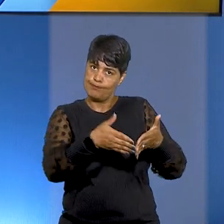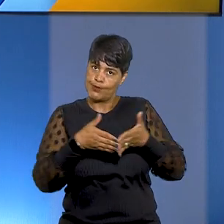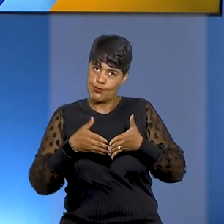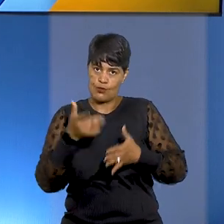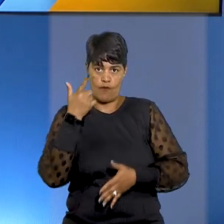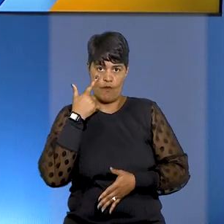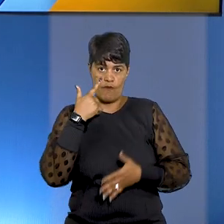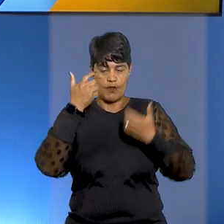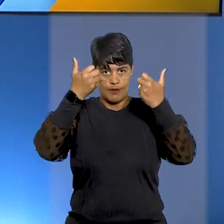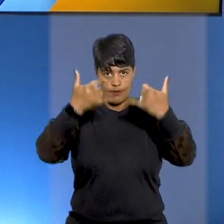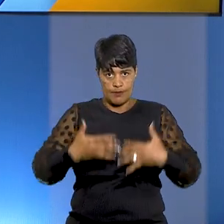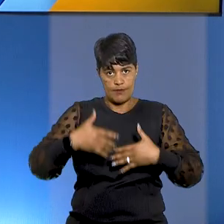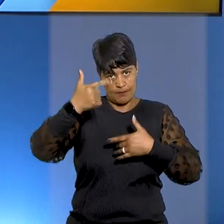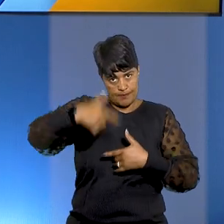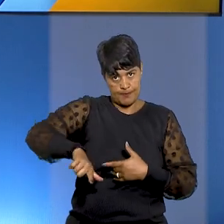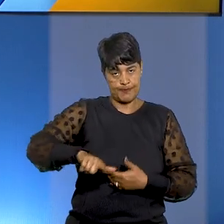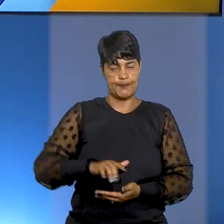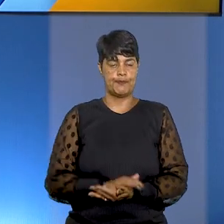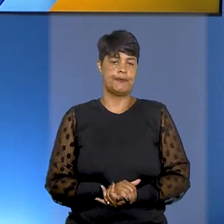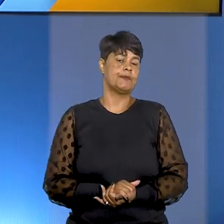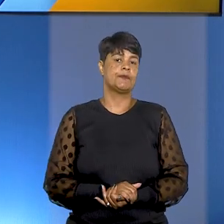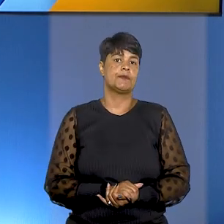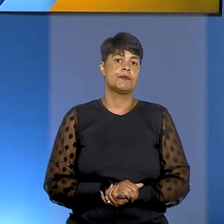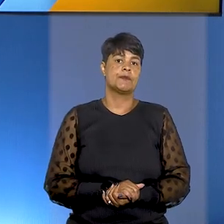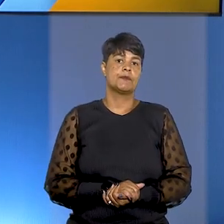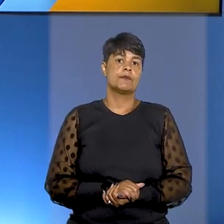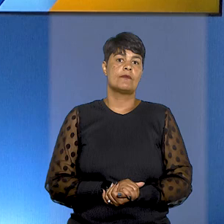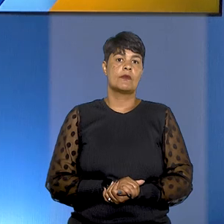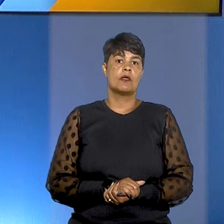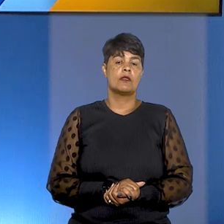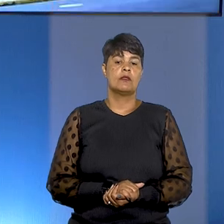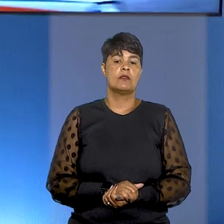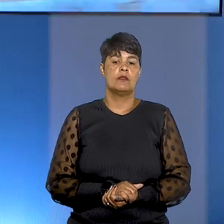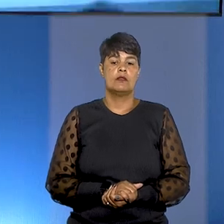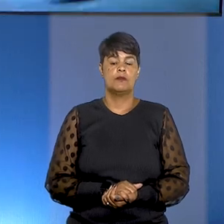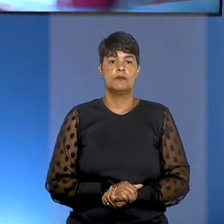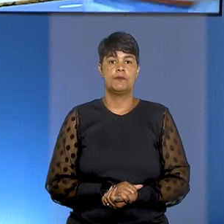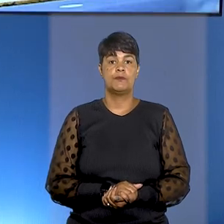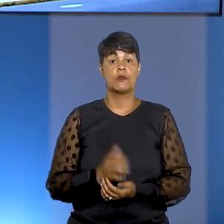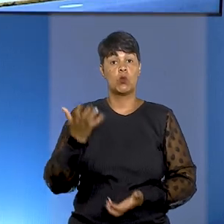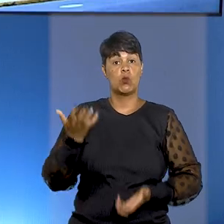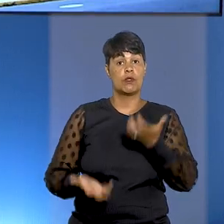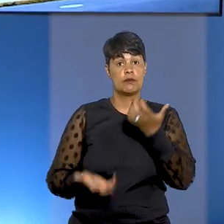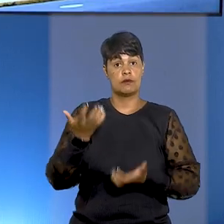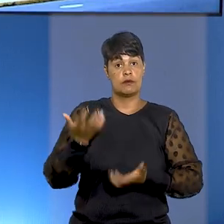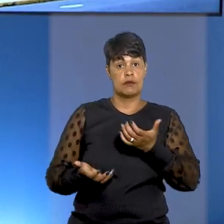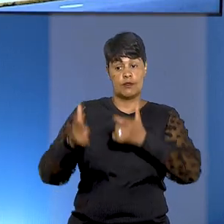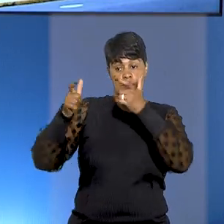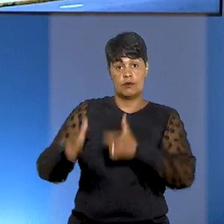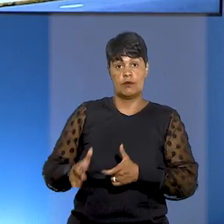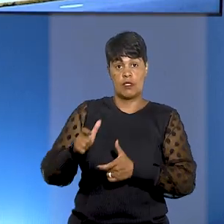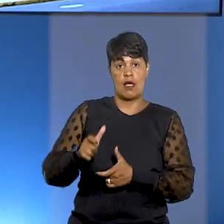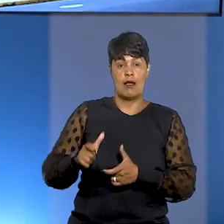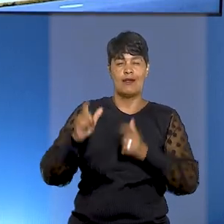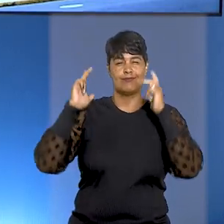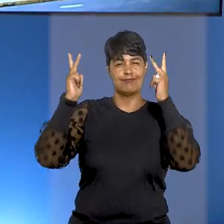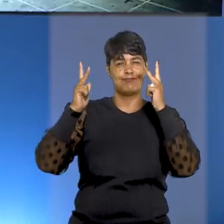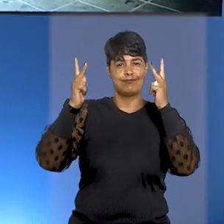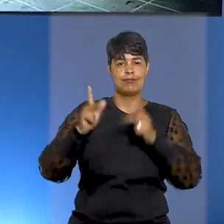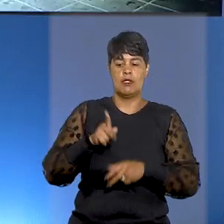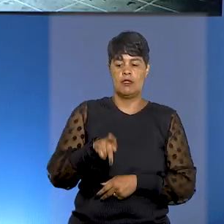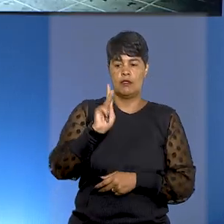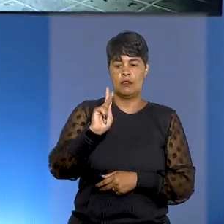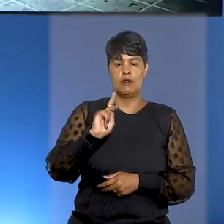vista quem tem os detalhes é a repórter Jéssica Castro o incêndio na boate Kiss em Santa Maria no Rio Grande do Sul